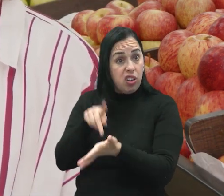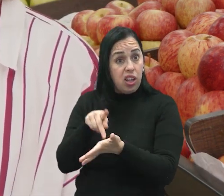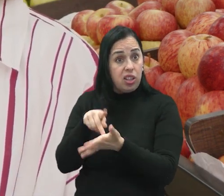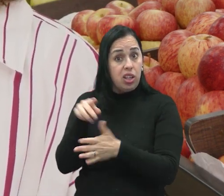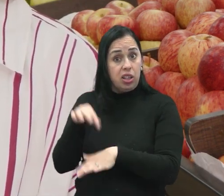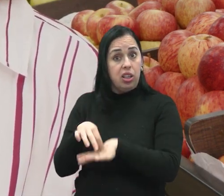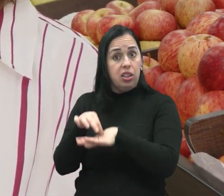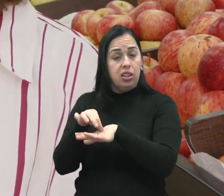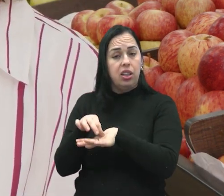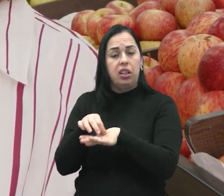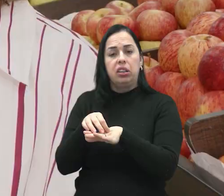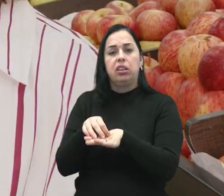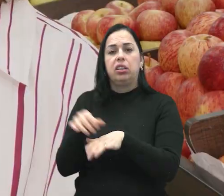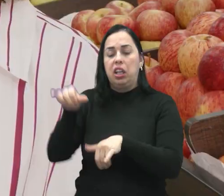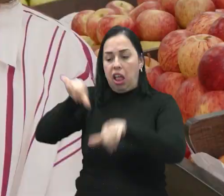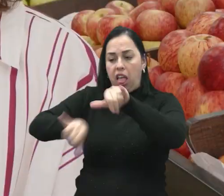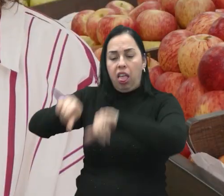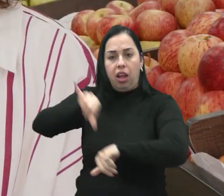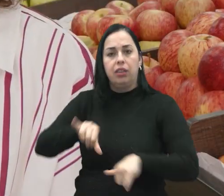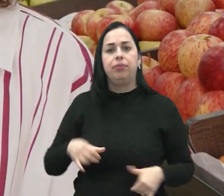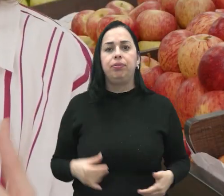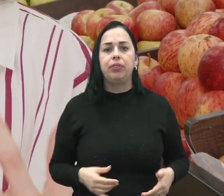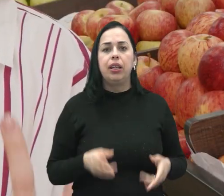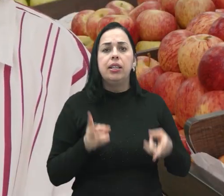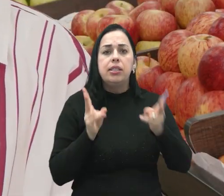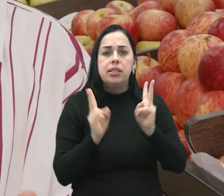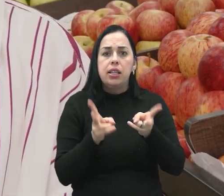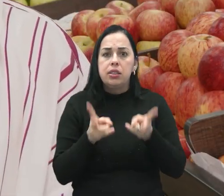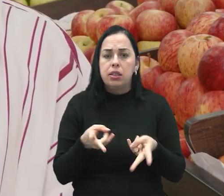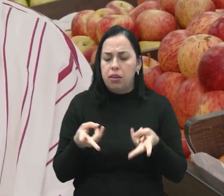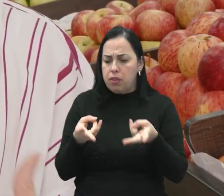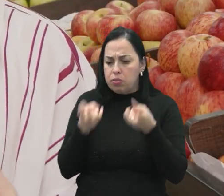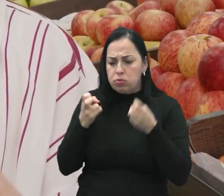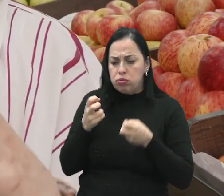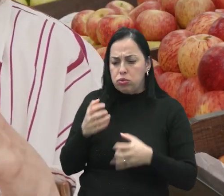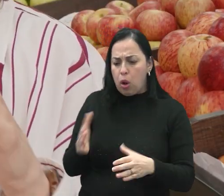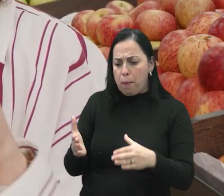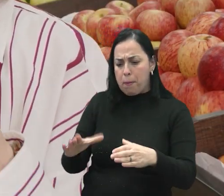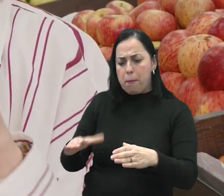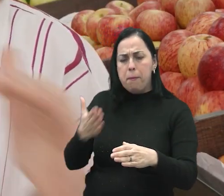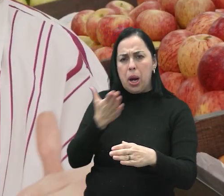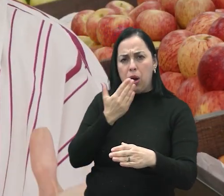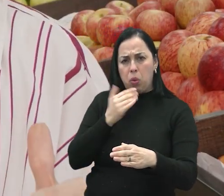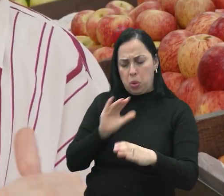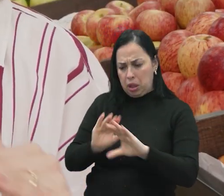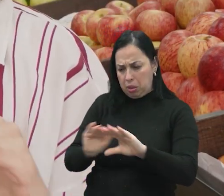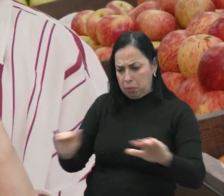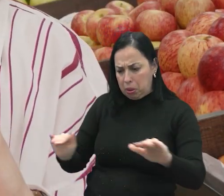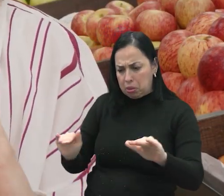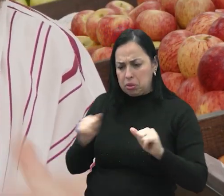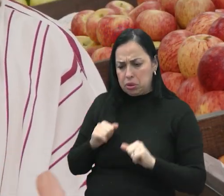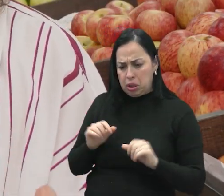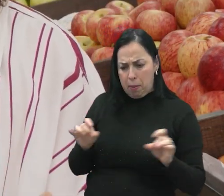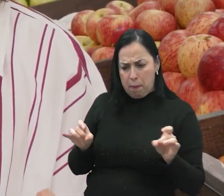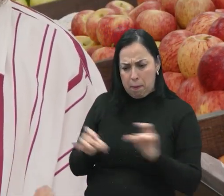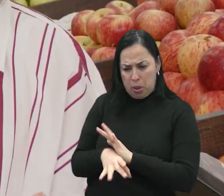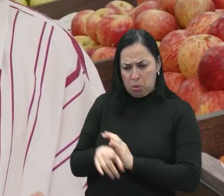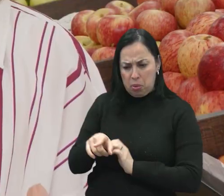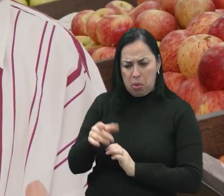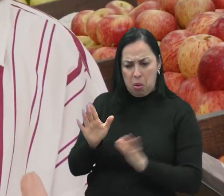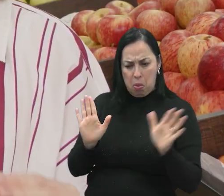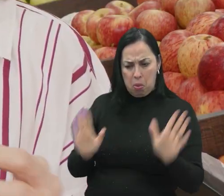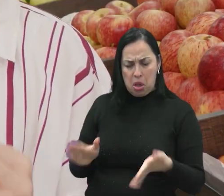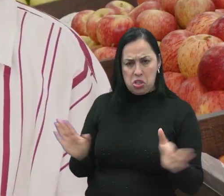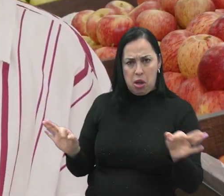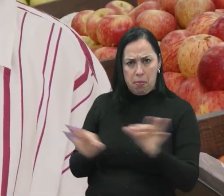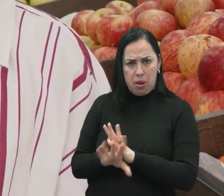fato, ultraprocessadas. Toda vez que você ver um alimento que está na prateleira prontinho para